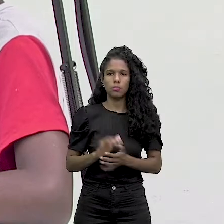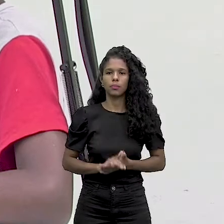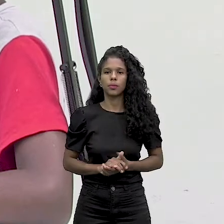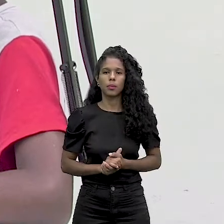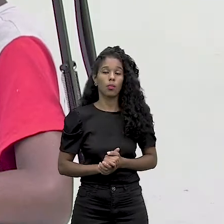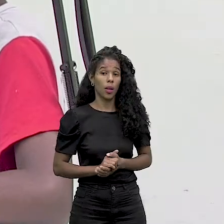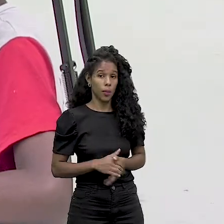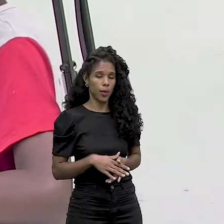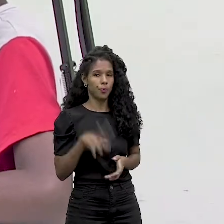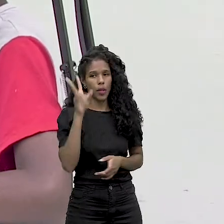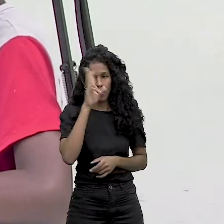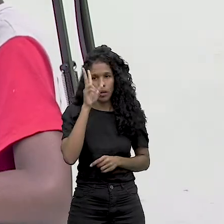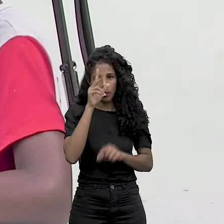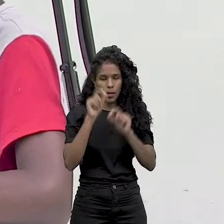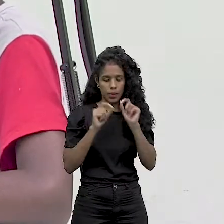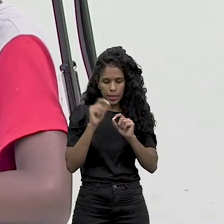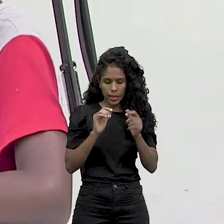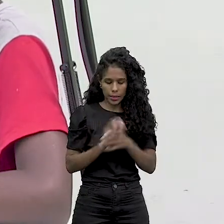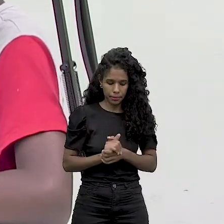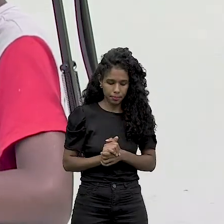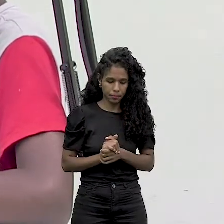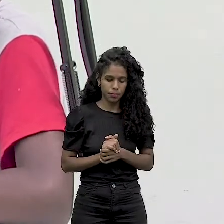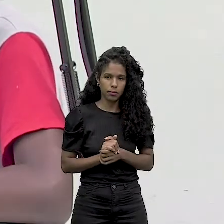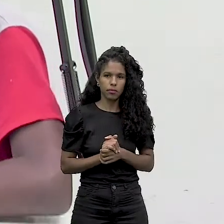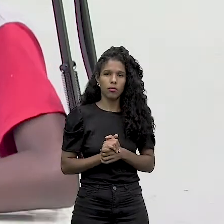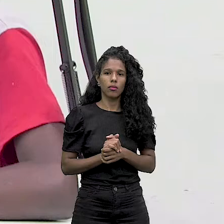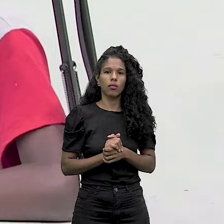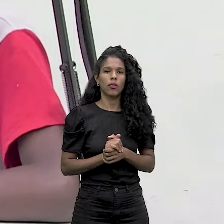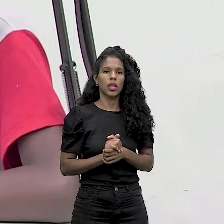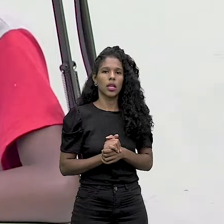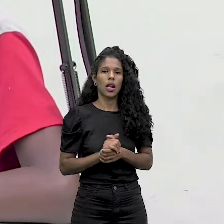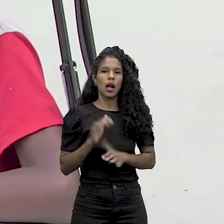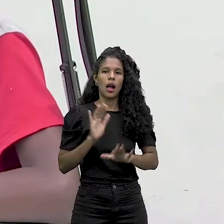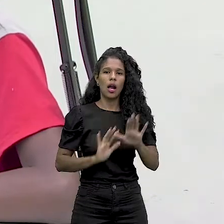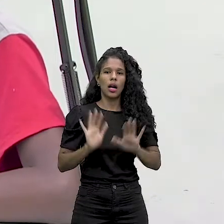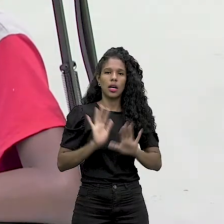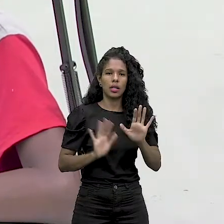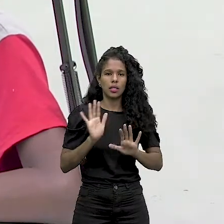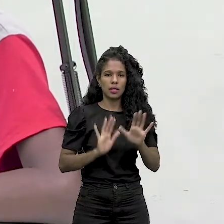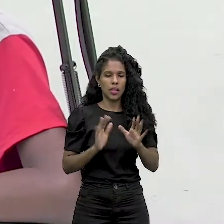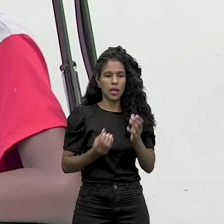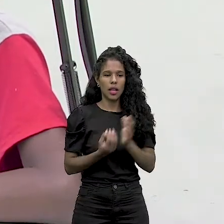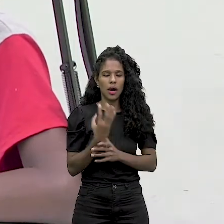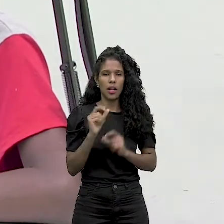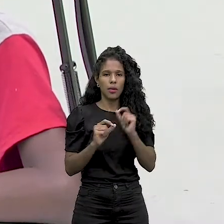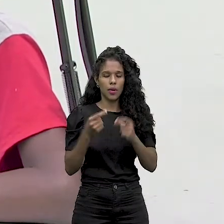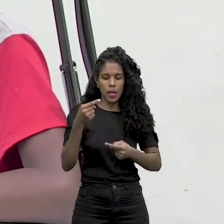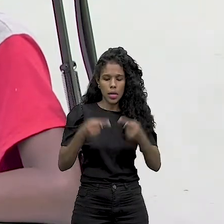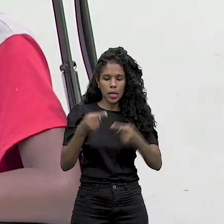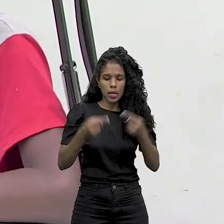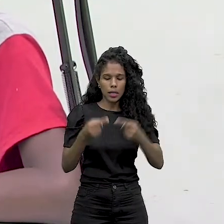a polêmica. Geralmente cria-se uma polêmica muito grande quando você vai falar. Porque a Igreja